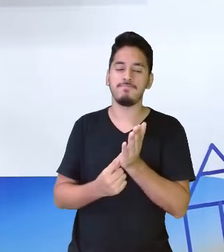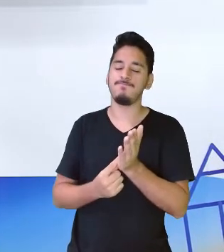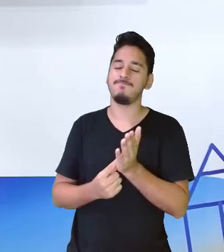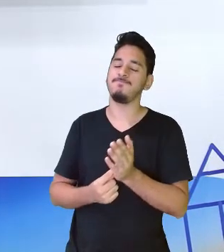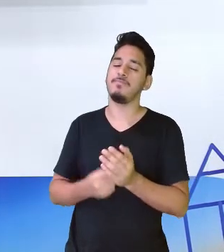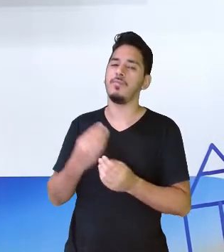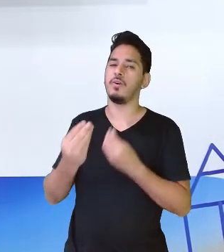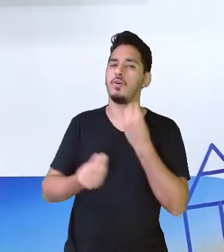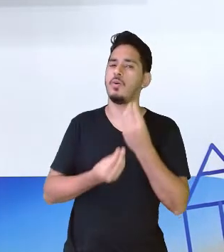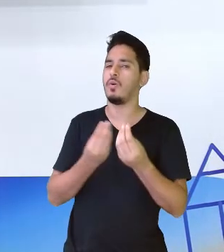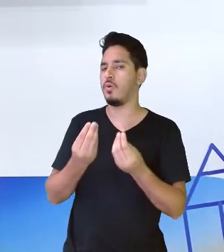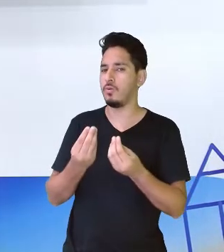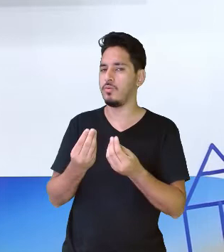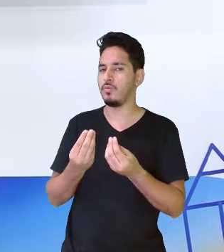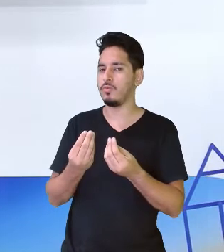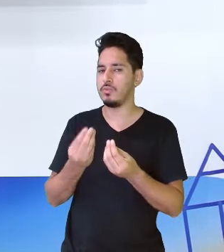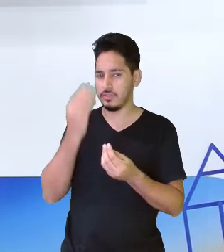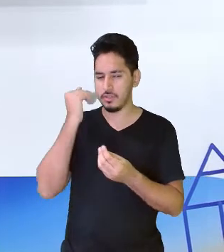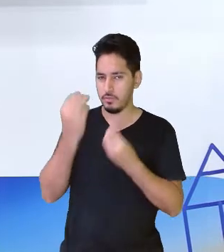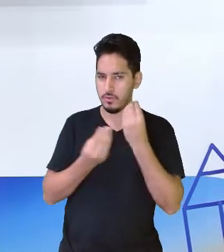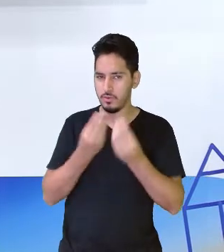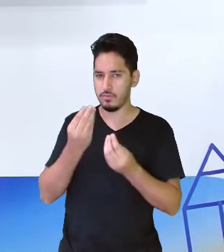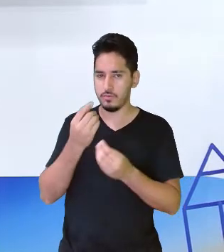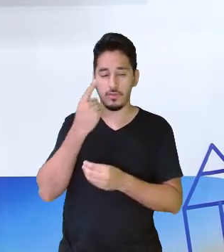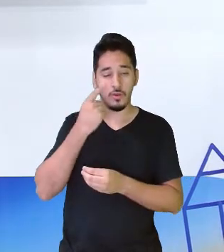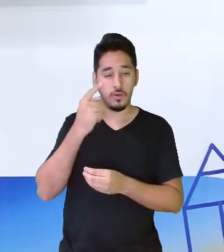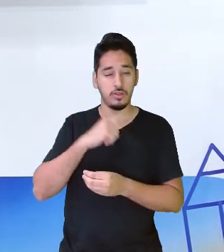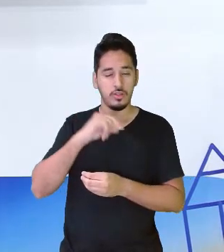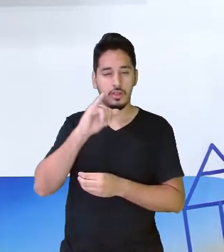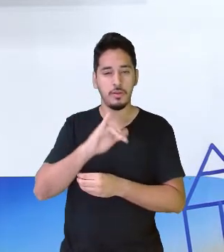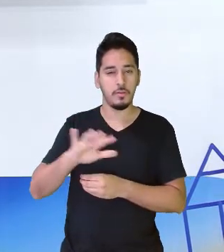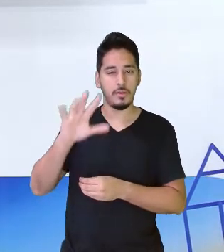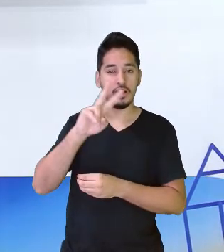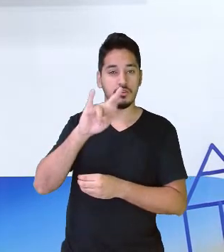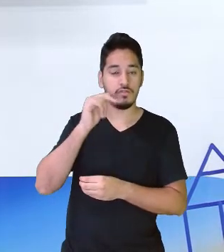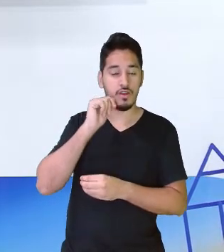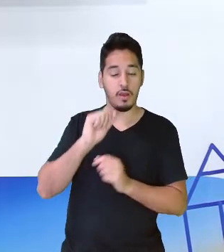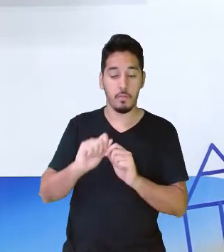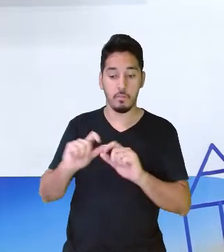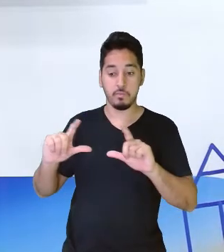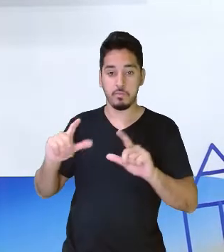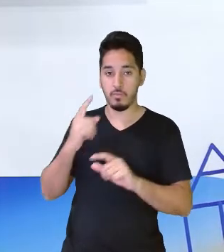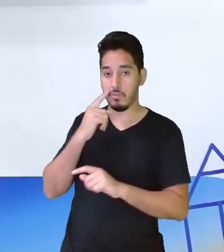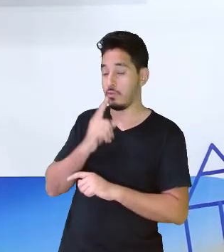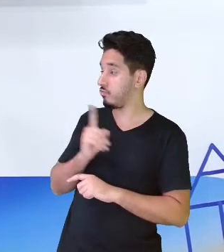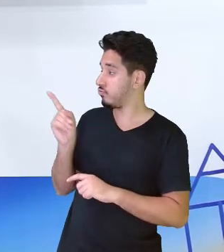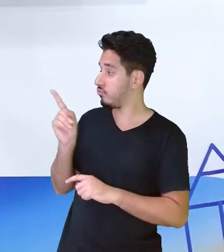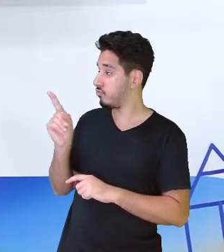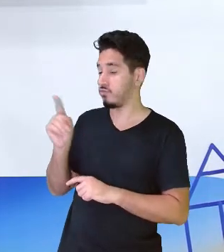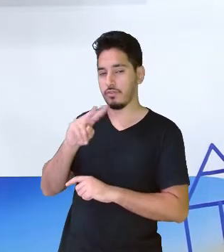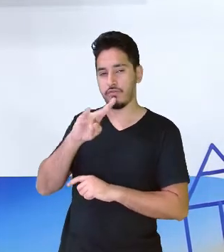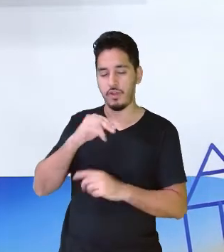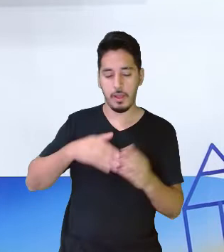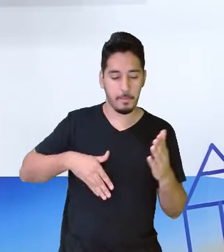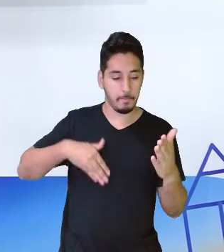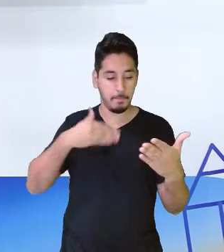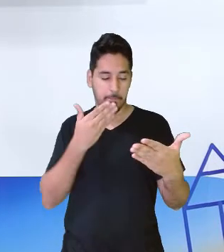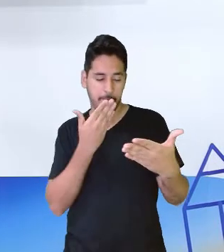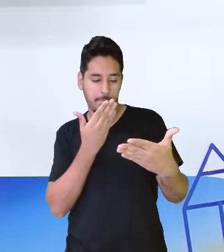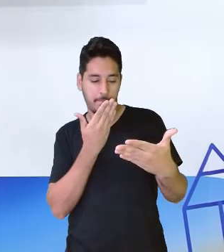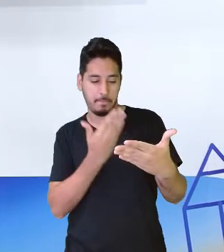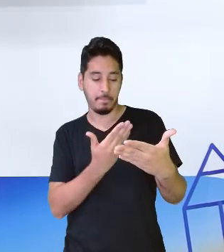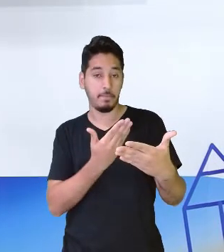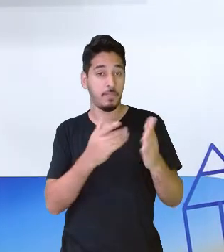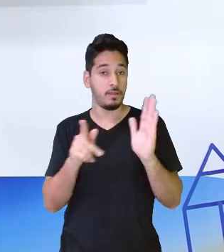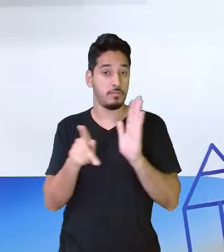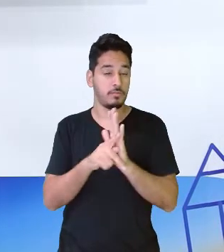Como fazer? Você sabe? Acessa o QR Code que vai aparecer na sua telinha. Já vai lá na loja, né,